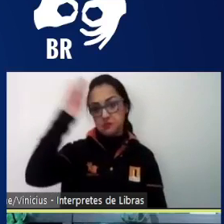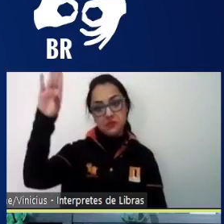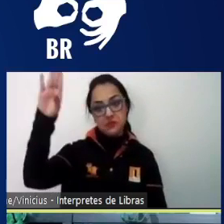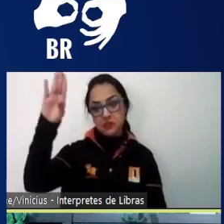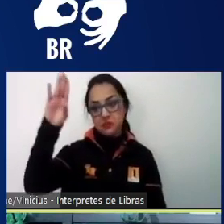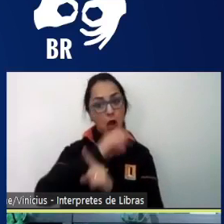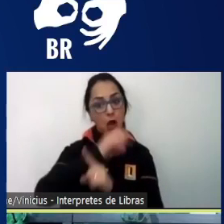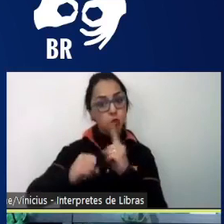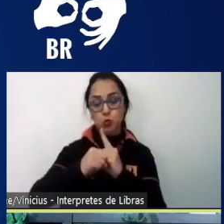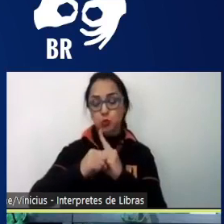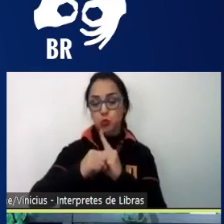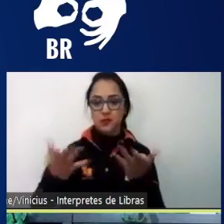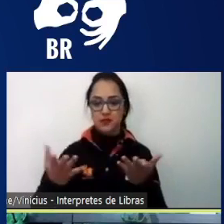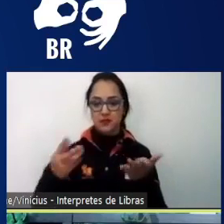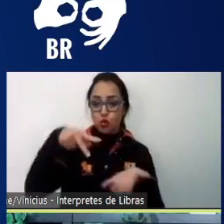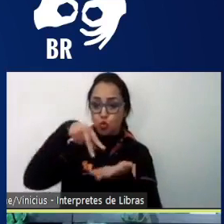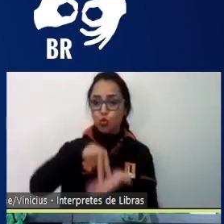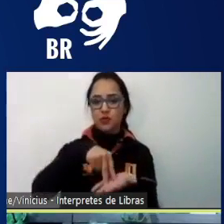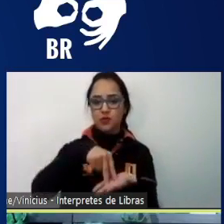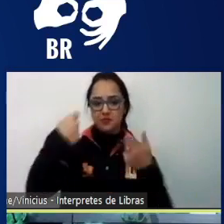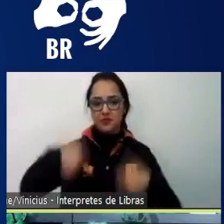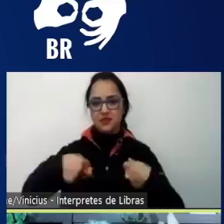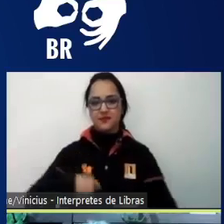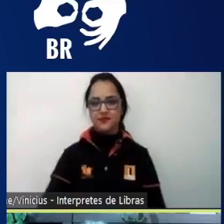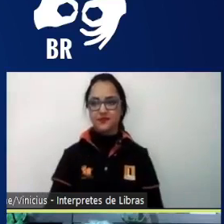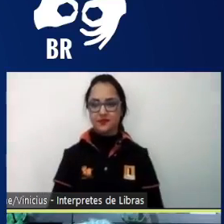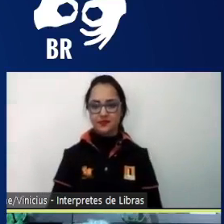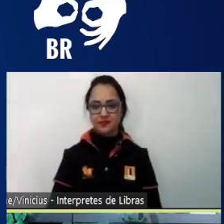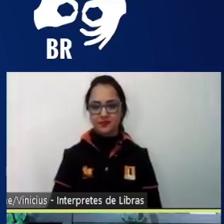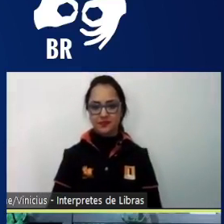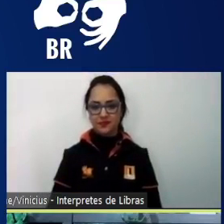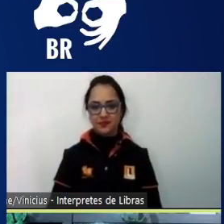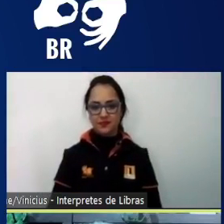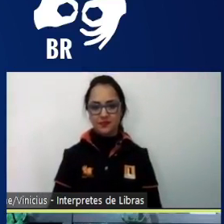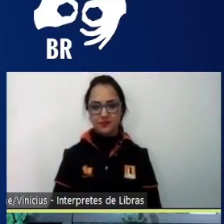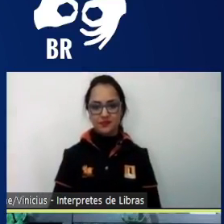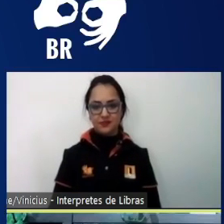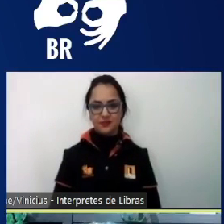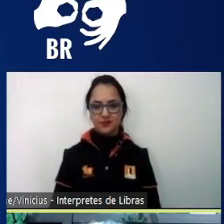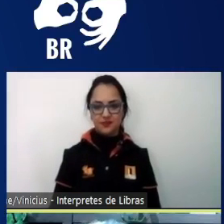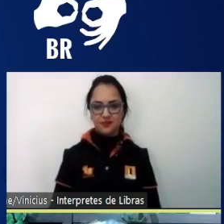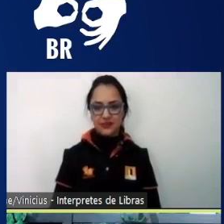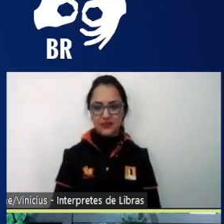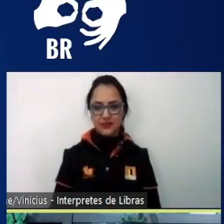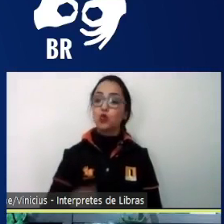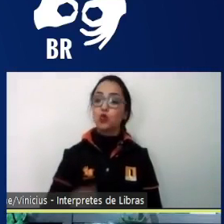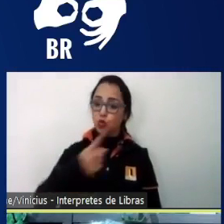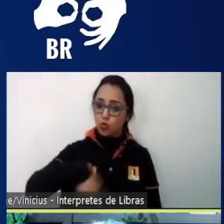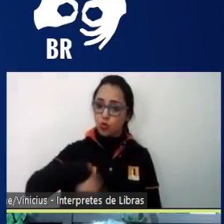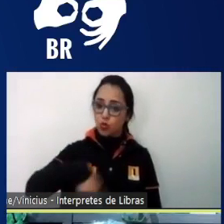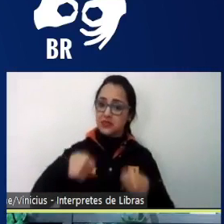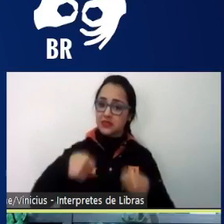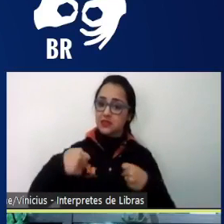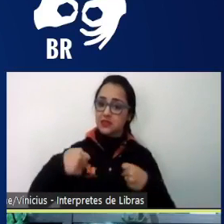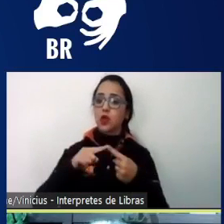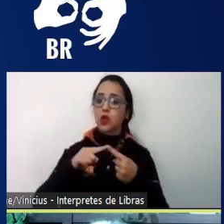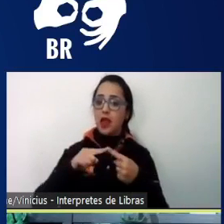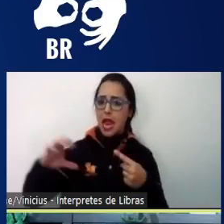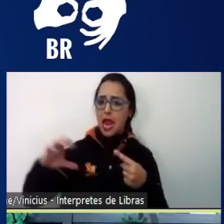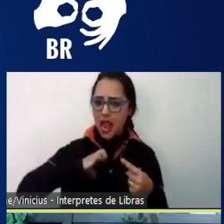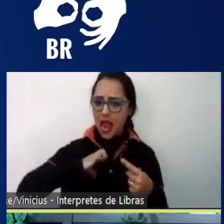sim, é imperioso buscar subsídios onde? Na ética, na moral, no